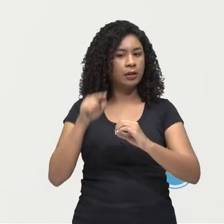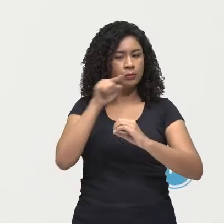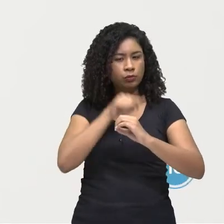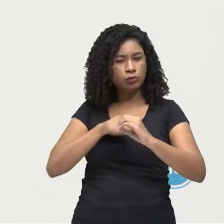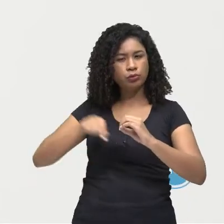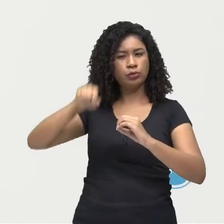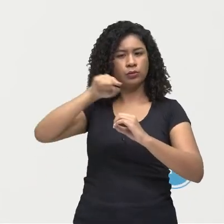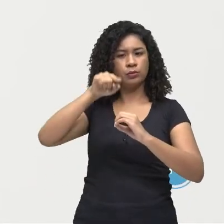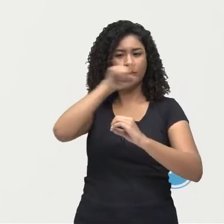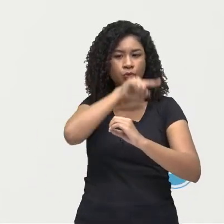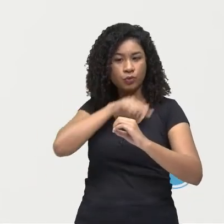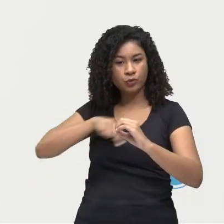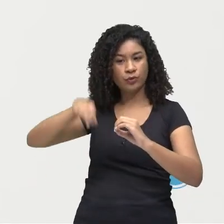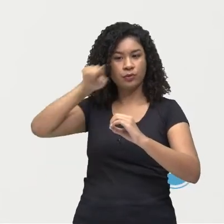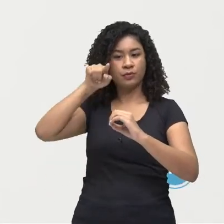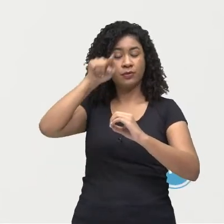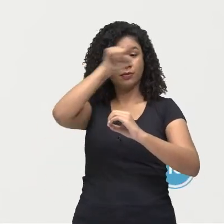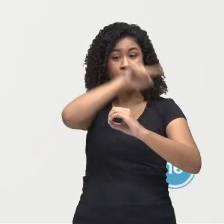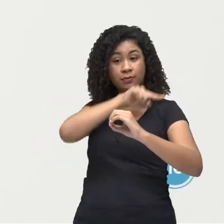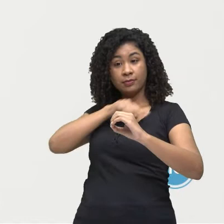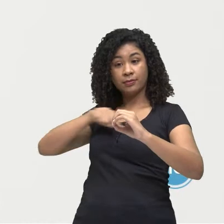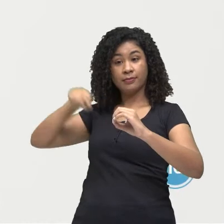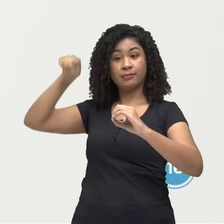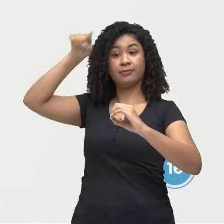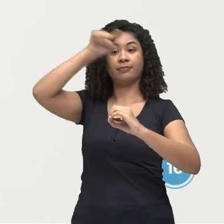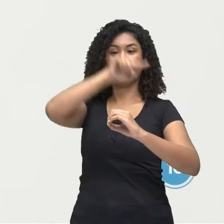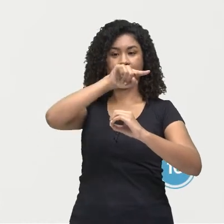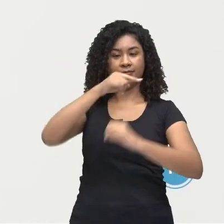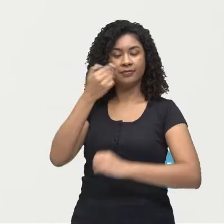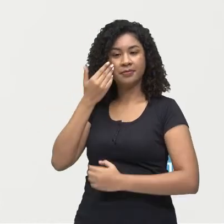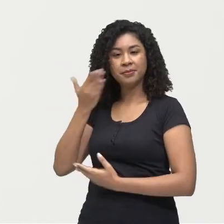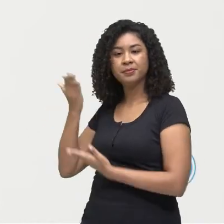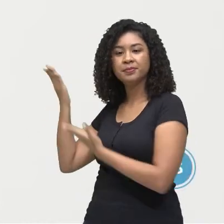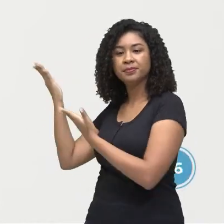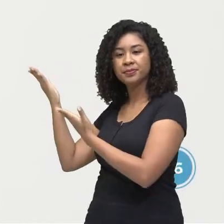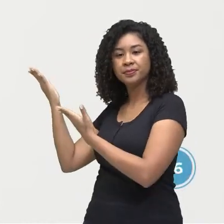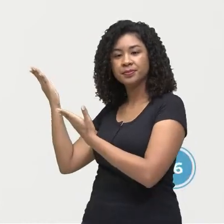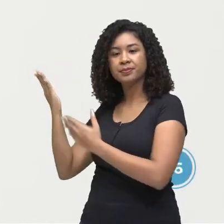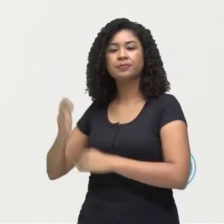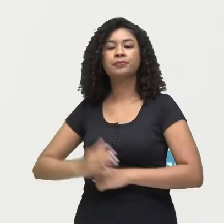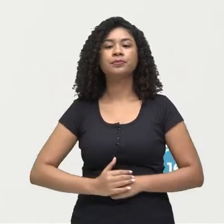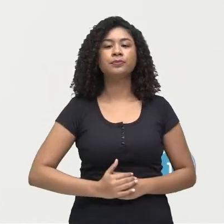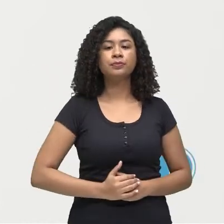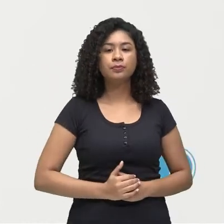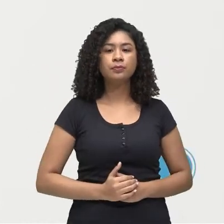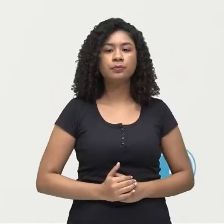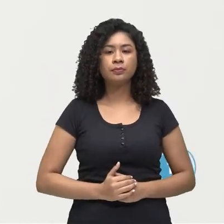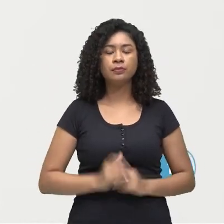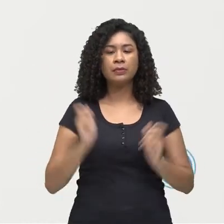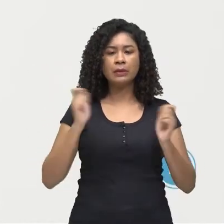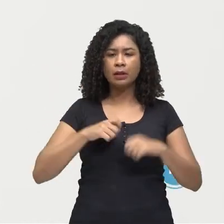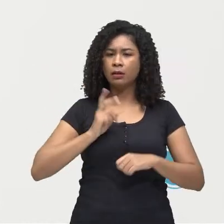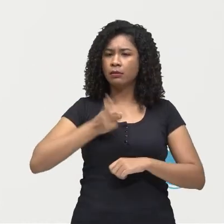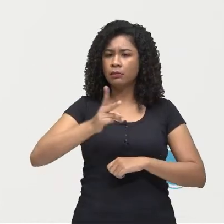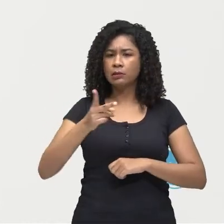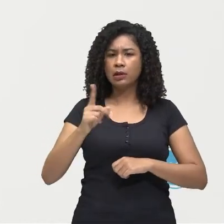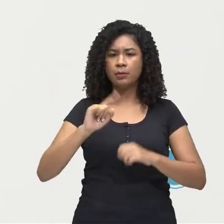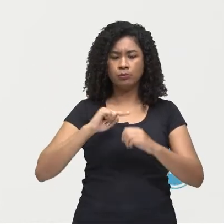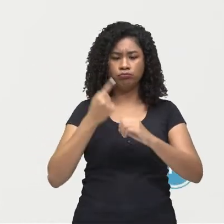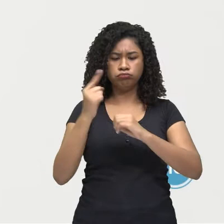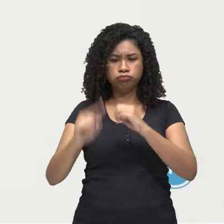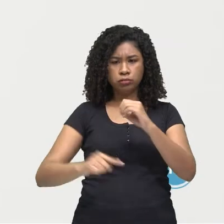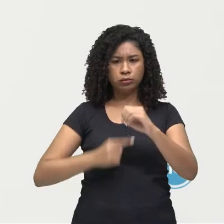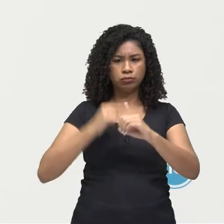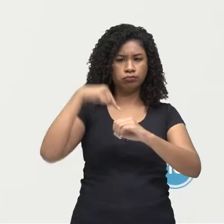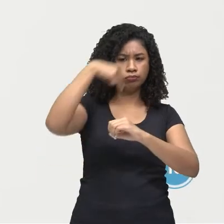K, L e M são camadas. E esses elétrons, eles podem passar de uma camada para outra, liberando